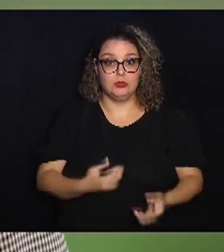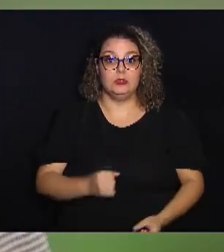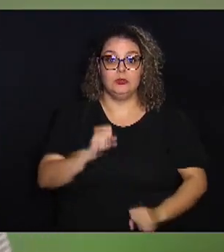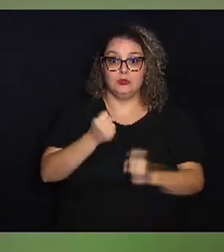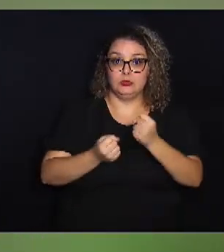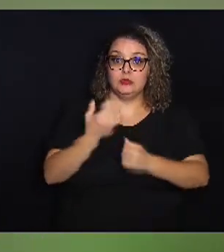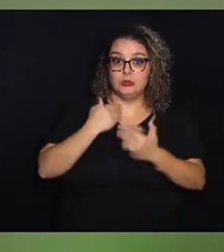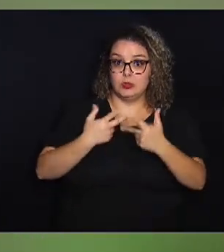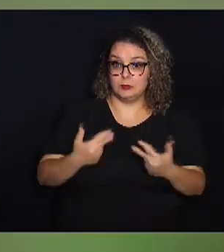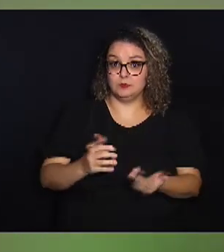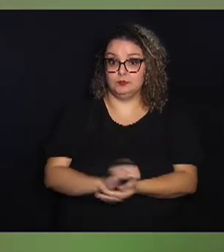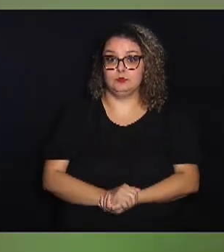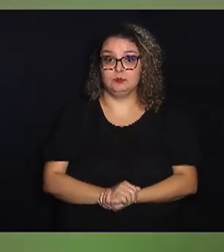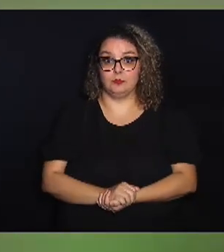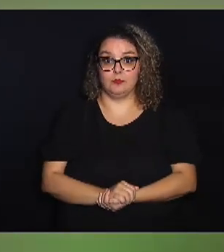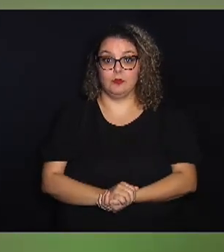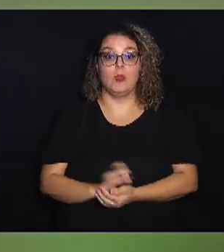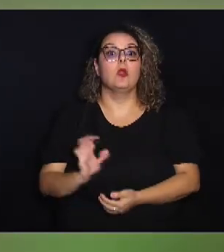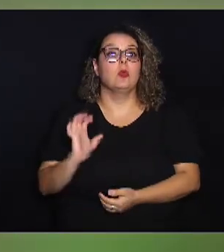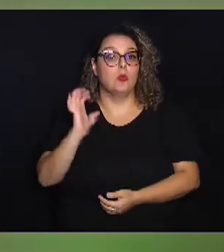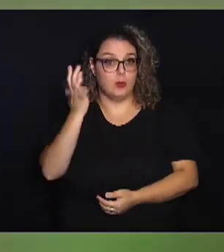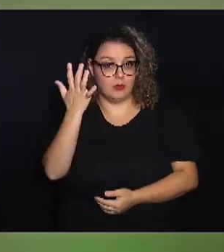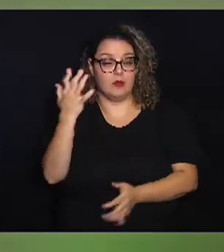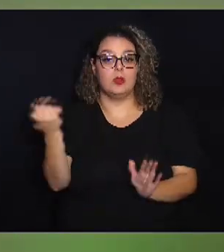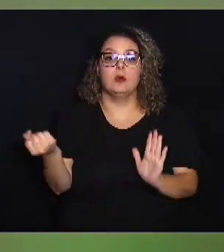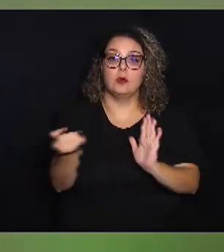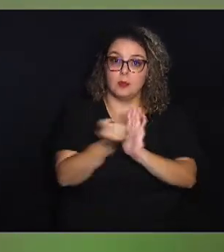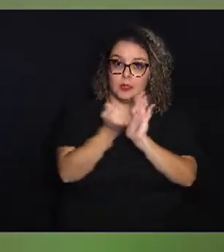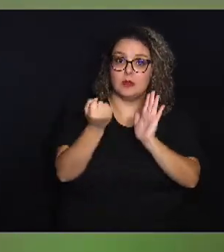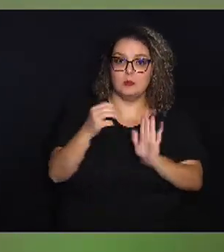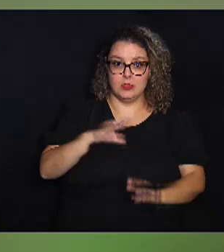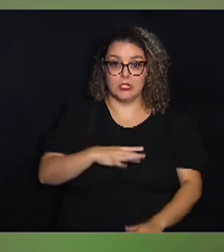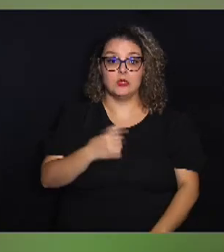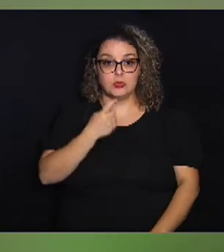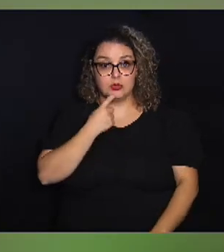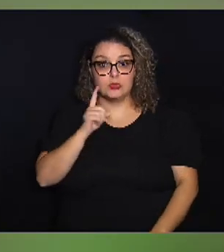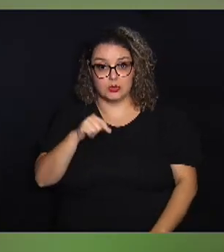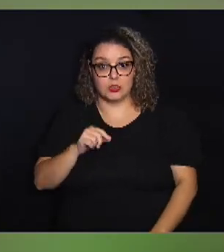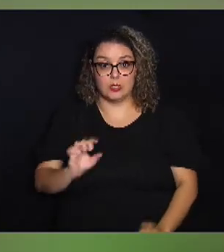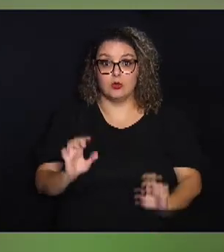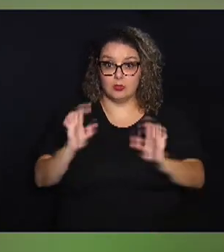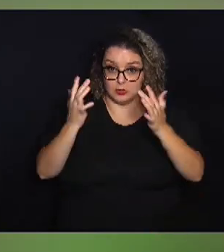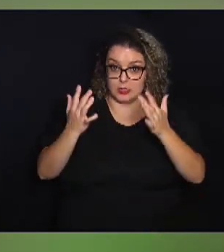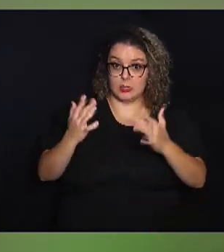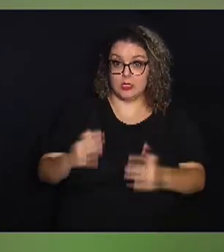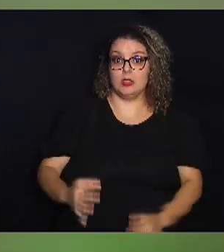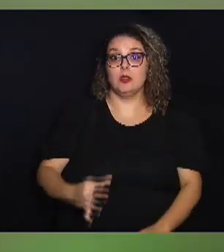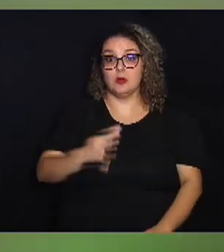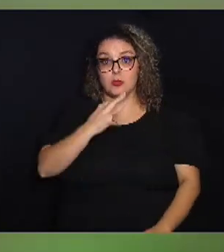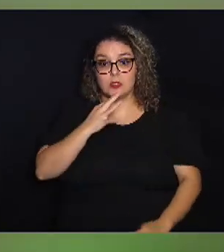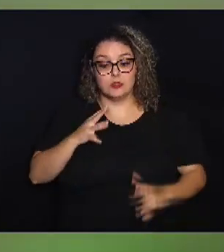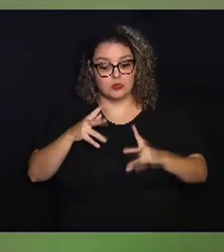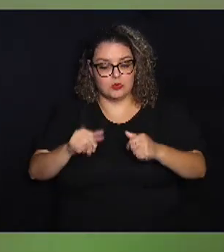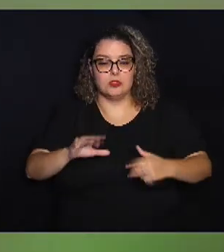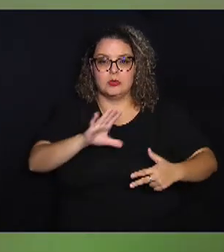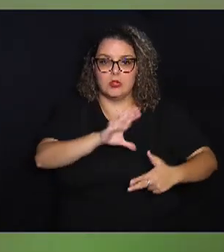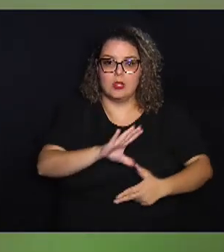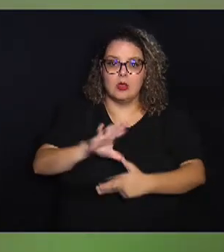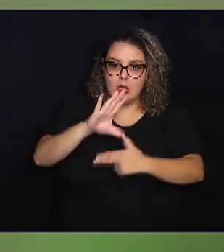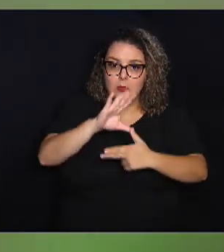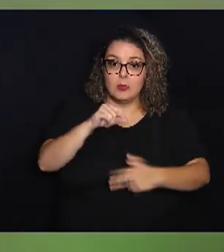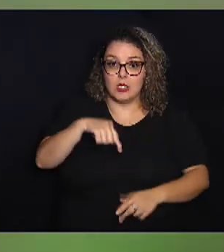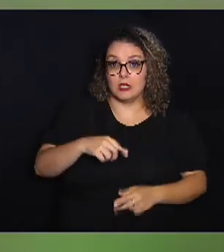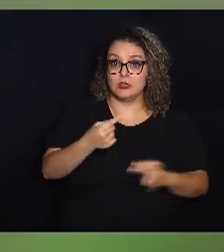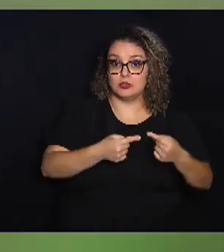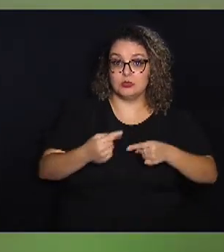O evento já se tornou uma marca para a cidade de Campinas, é um evento reconhecido na América Latina. Aqui a gente discute